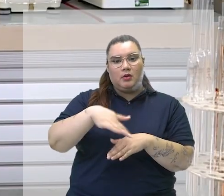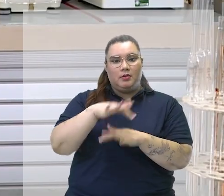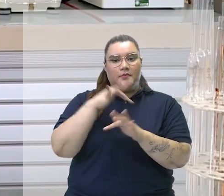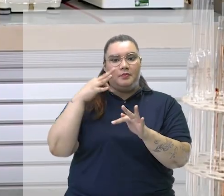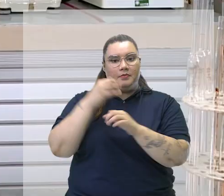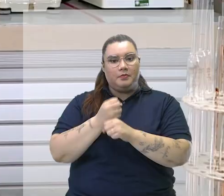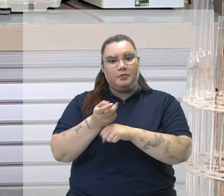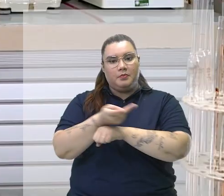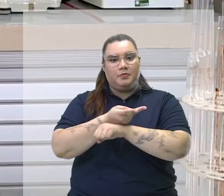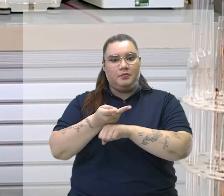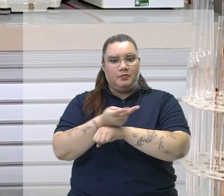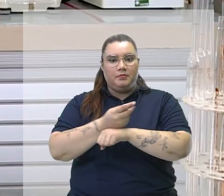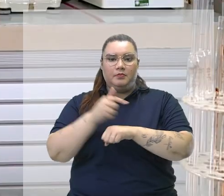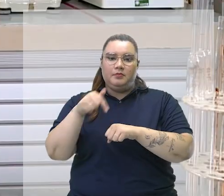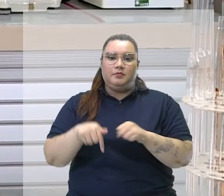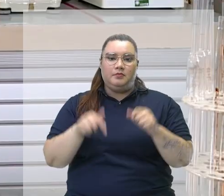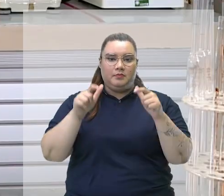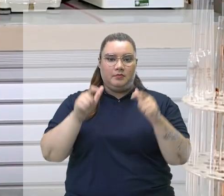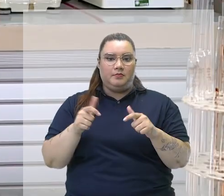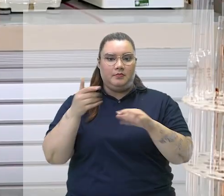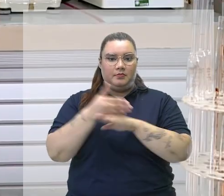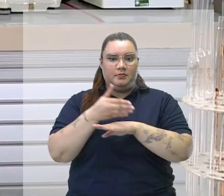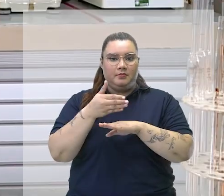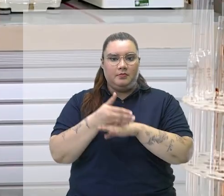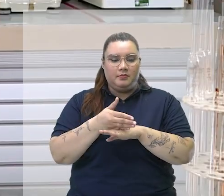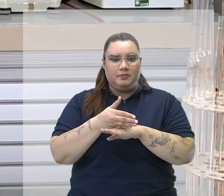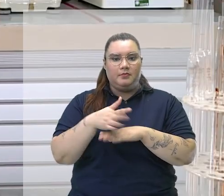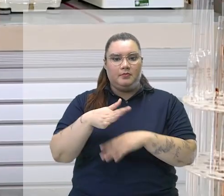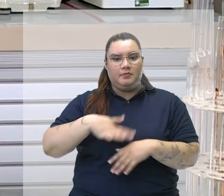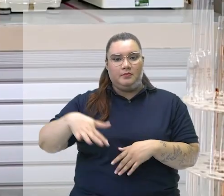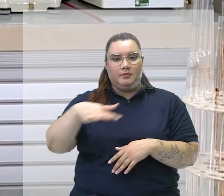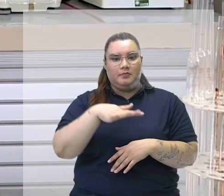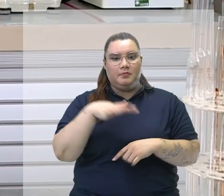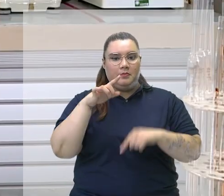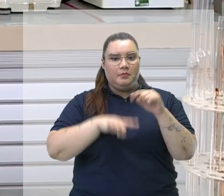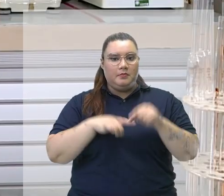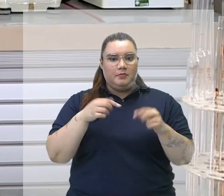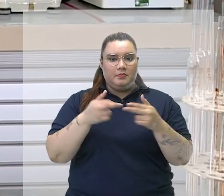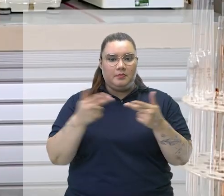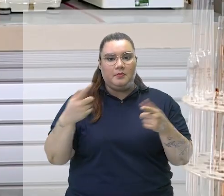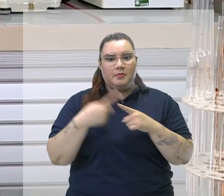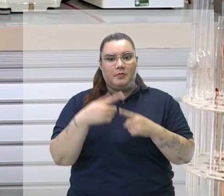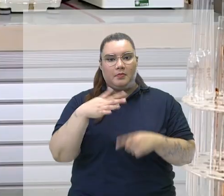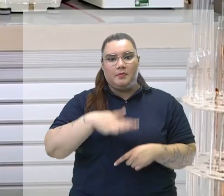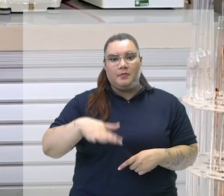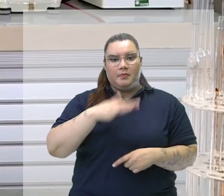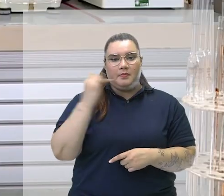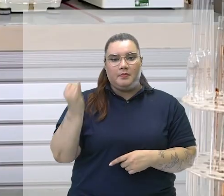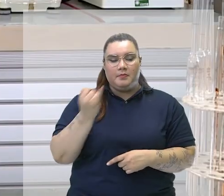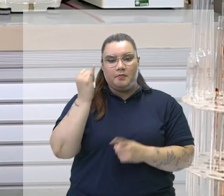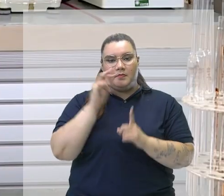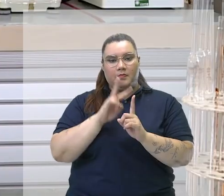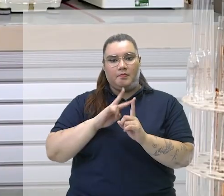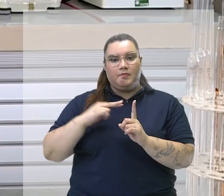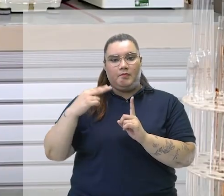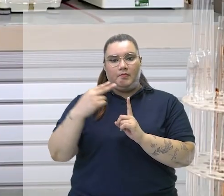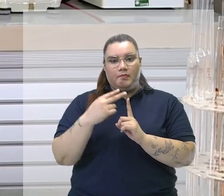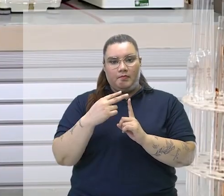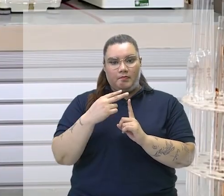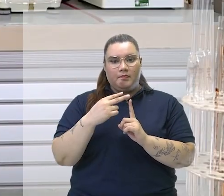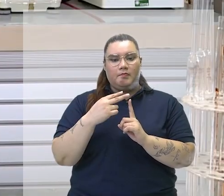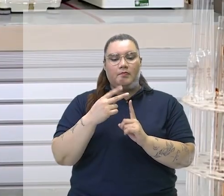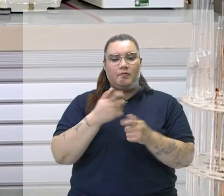física, que procurem adentrar nessa área de materiais, porque é uma área muito importante do ponto de